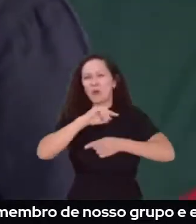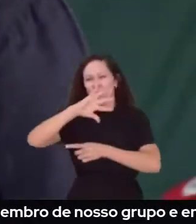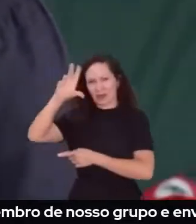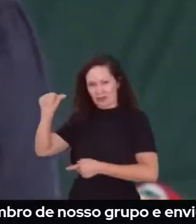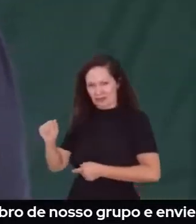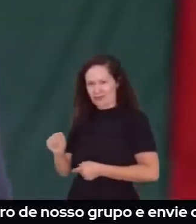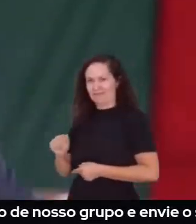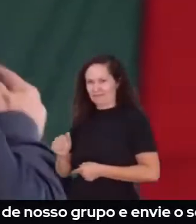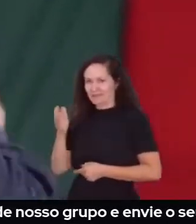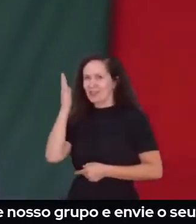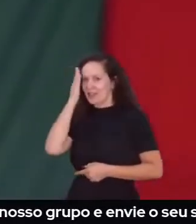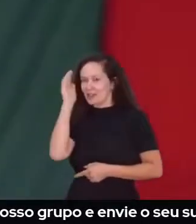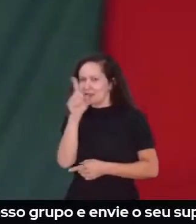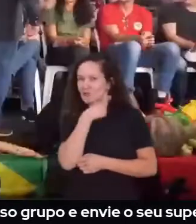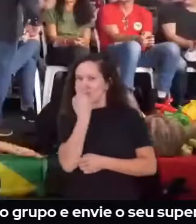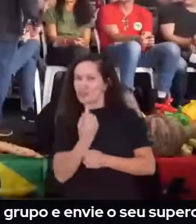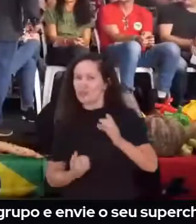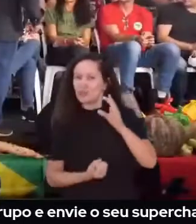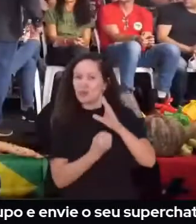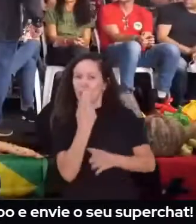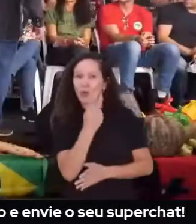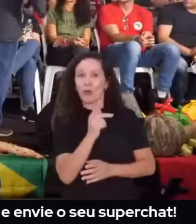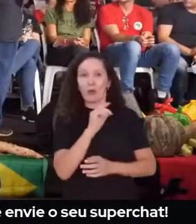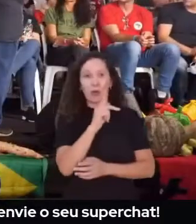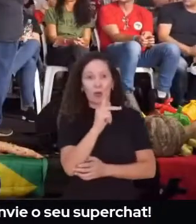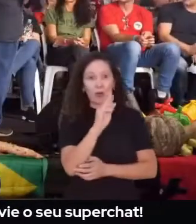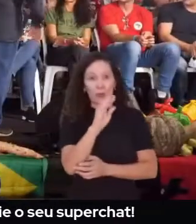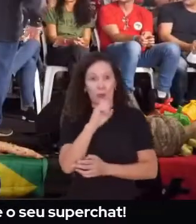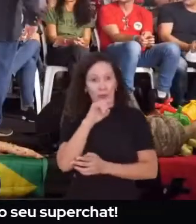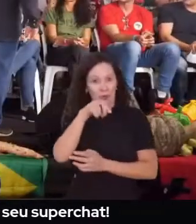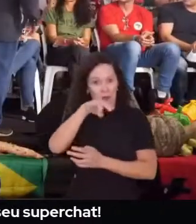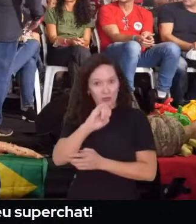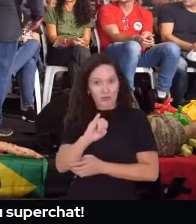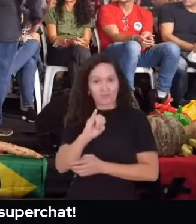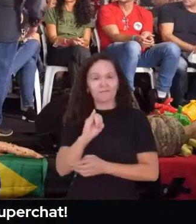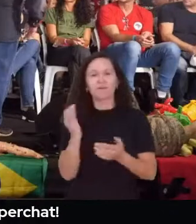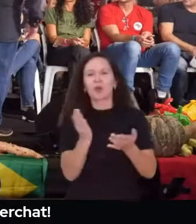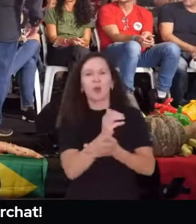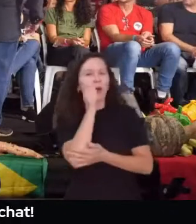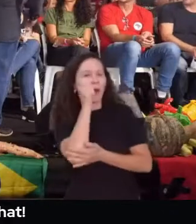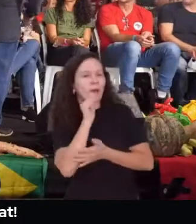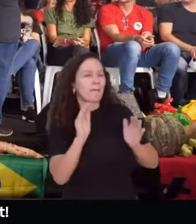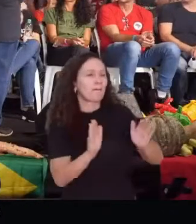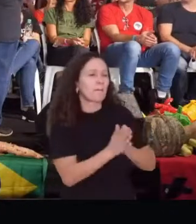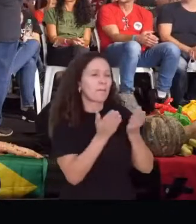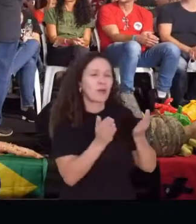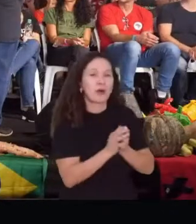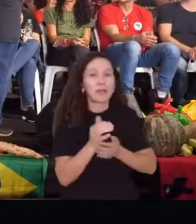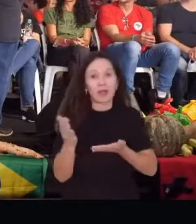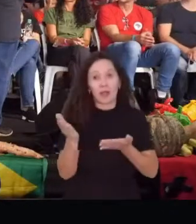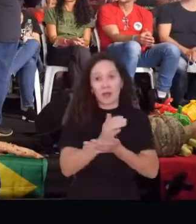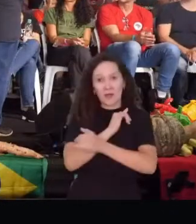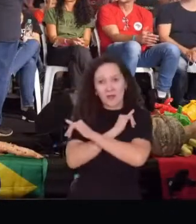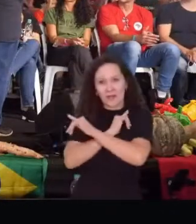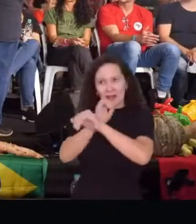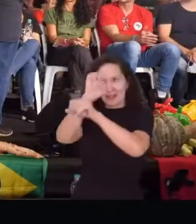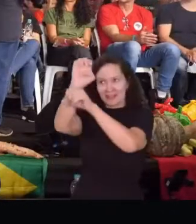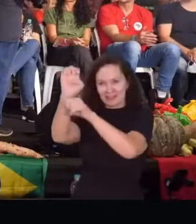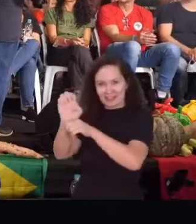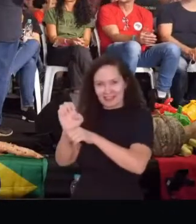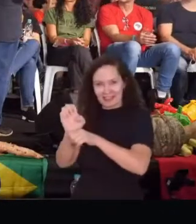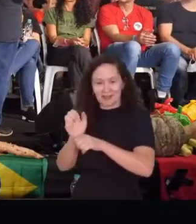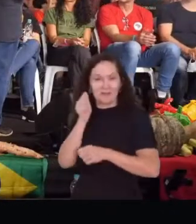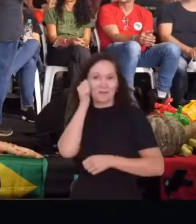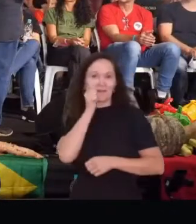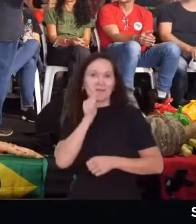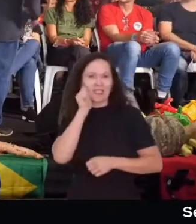ProUni, algumas meninas pobres, eu tive depoimento de alguns estados, meninas pobres, negras, de escolas